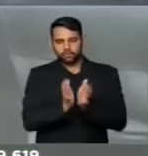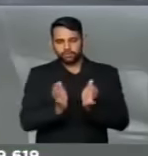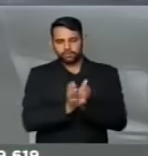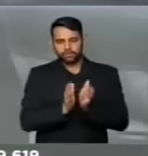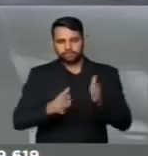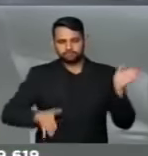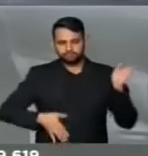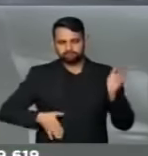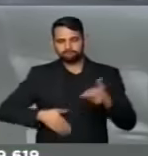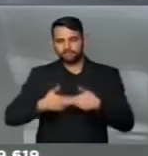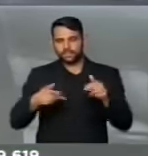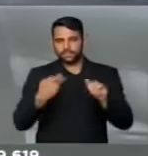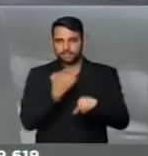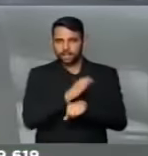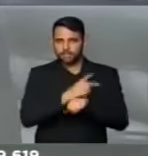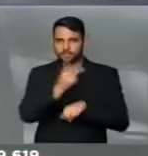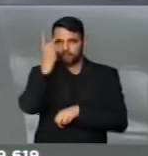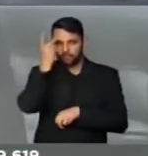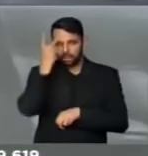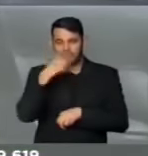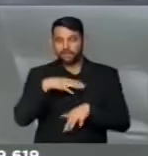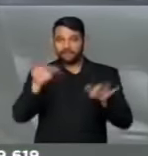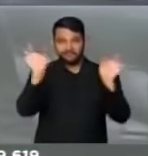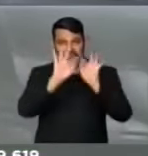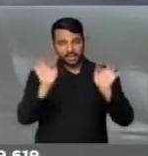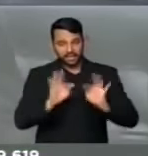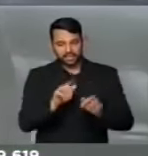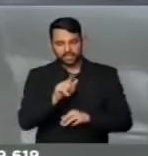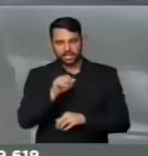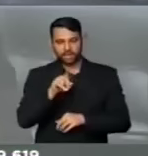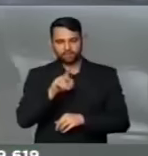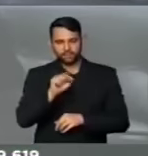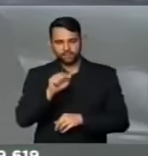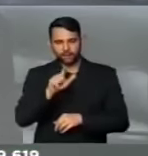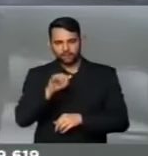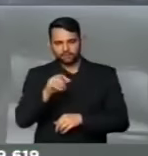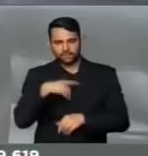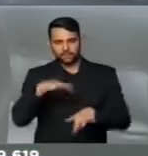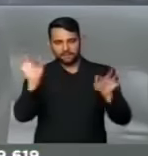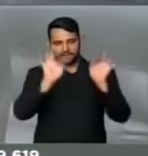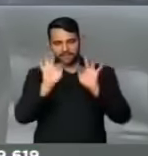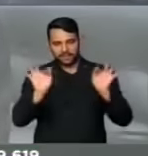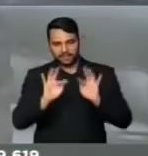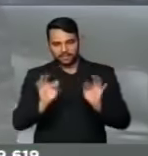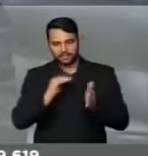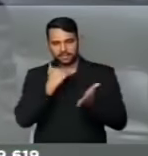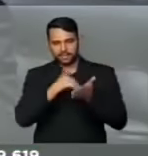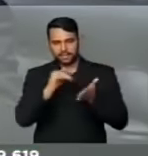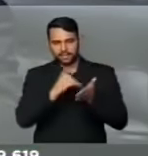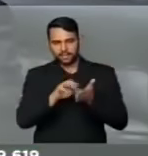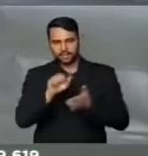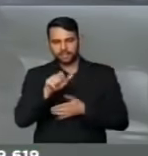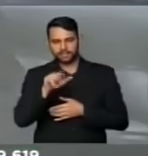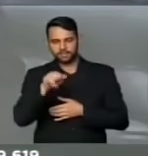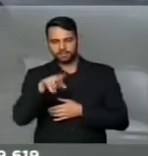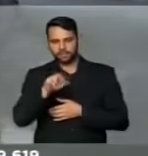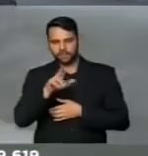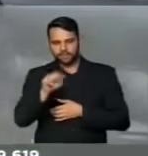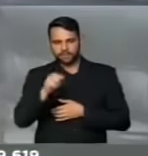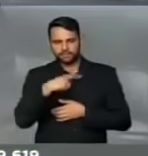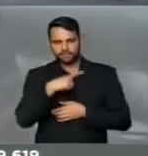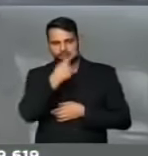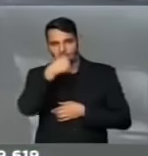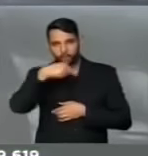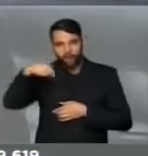criminosas e criminosos do estado de São Paulo. Está feliz, Geraldinho Alckmin? Está feliz, secretário Alexandre Moraes? Vão